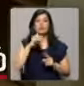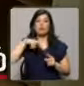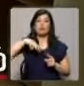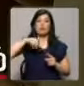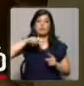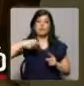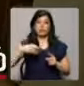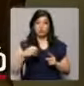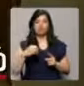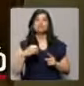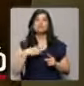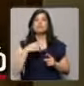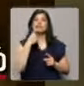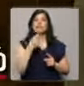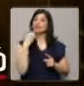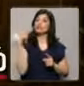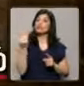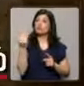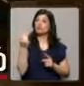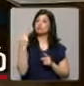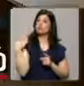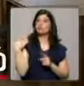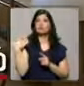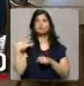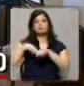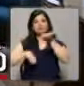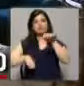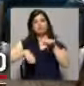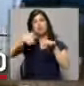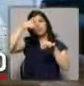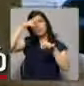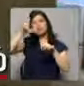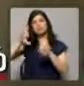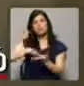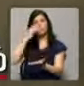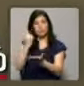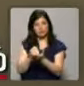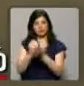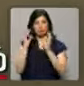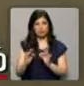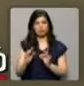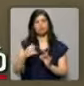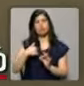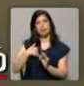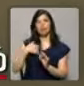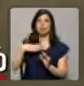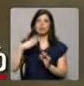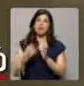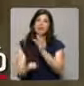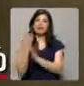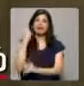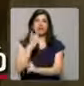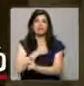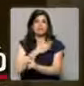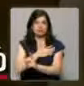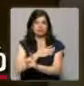que jovens licenciados, que se tenham licenciado há pouco tempo numa universidade, que queiram abrir uma empresa e já tenham uma ideia de negócios, possam